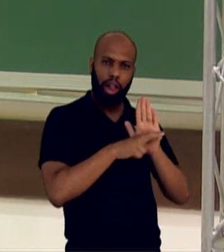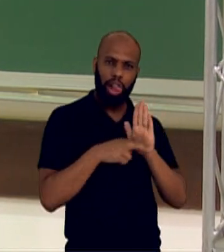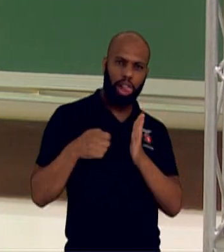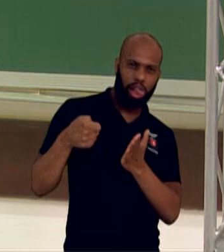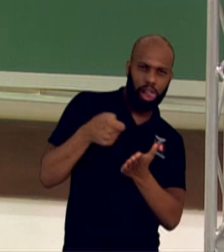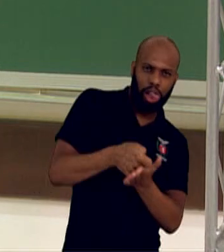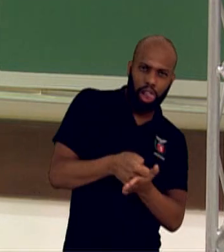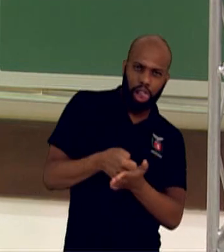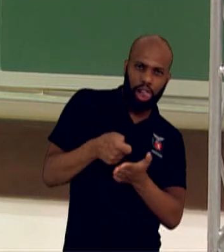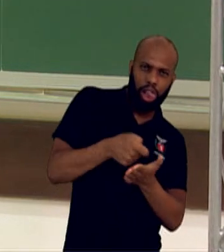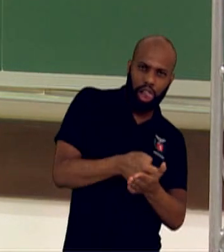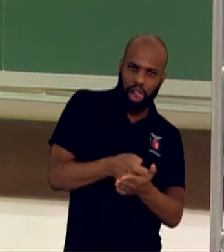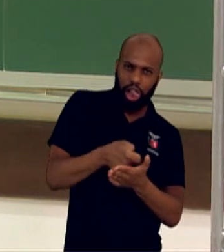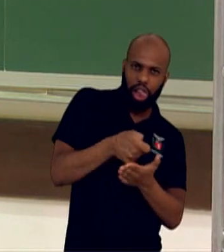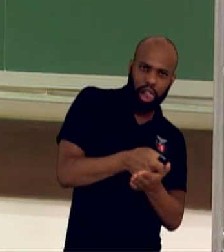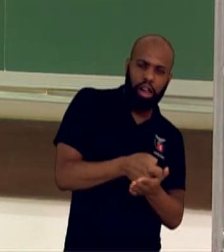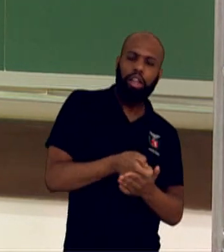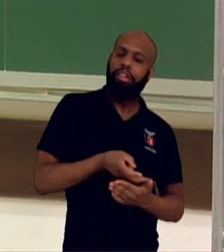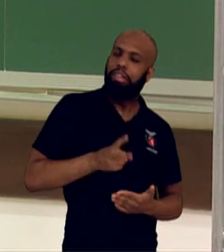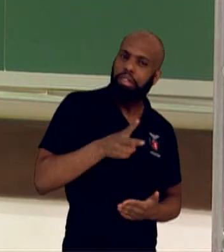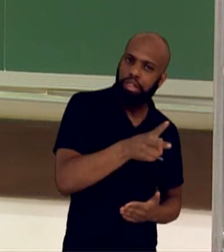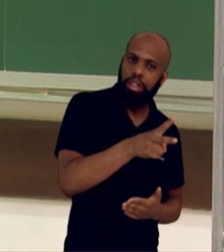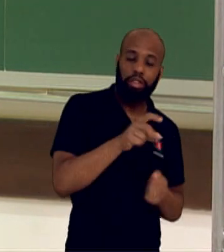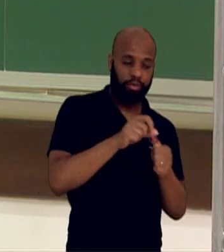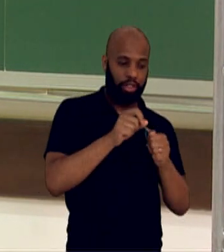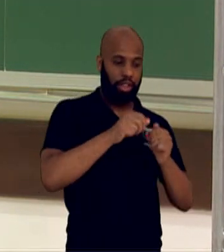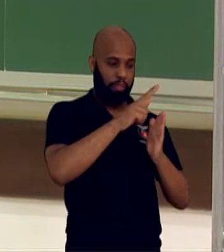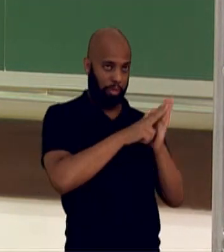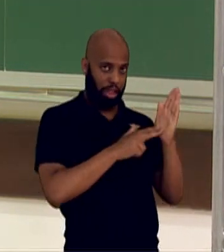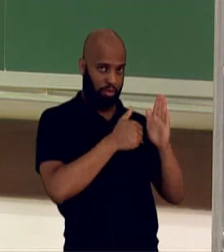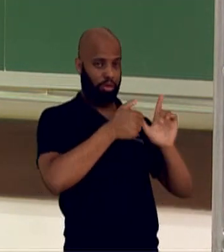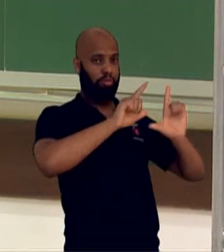Que seguia regras rígidas para ser executada,